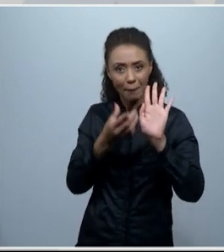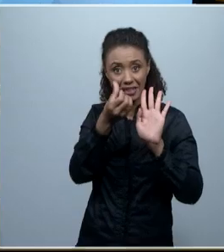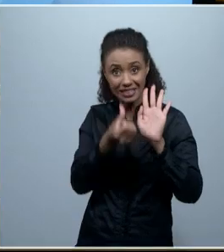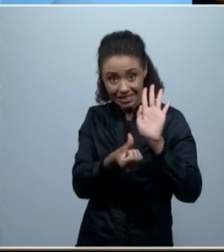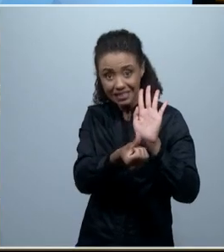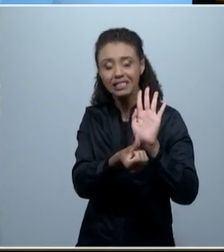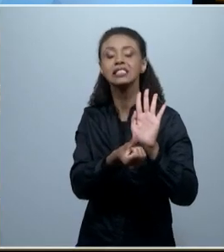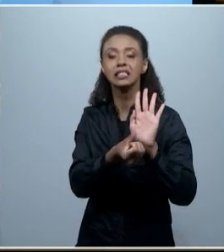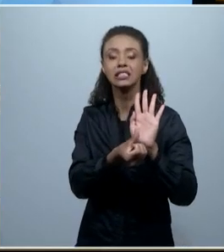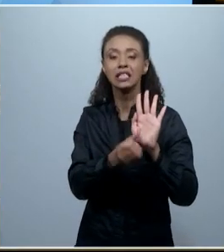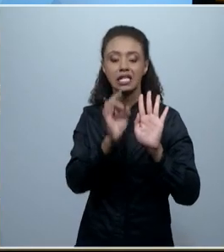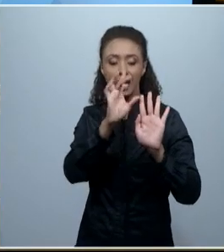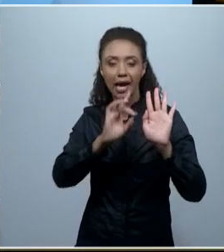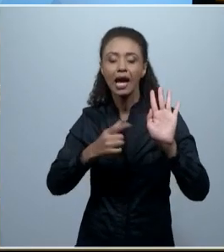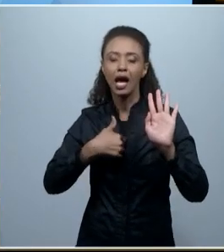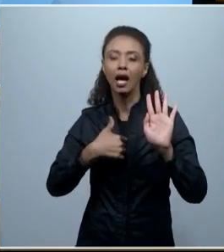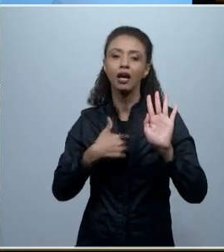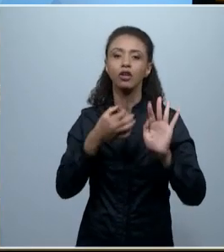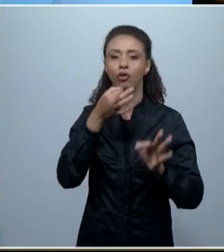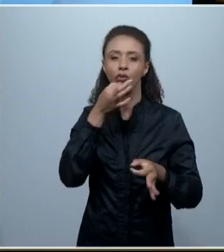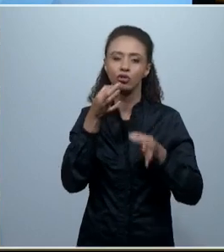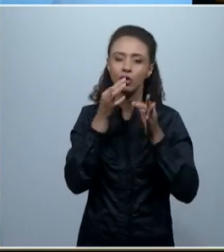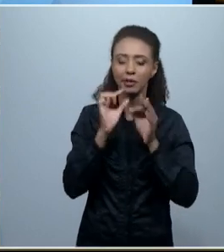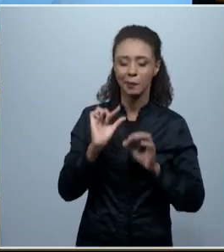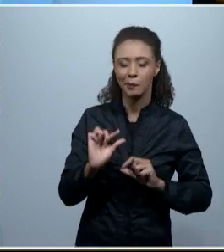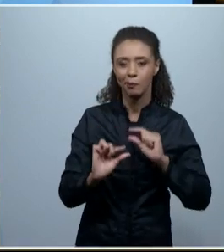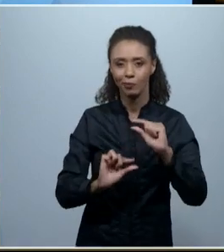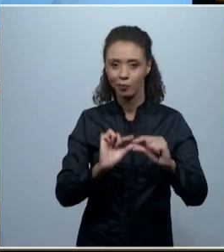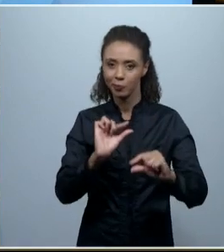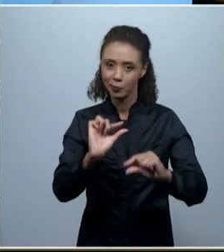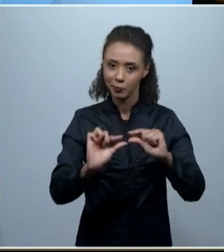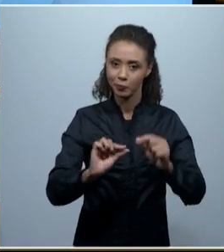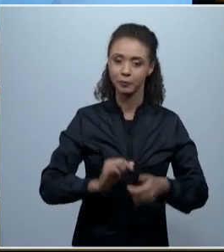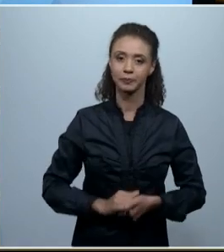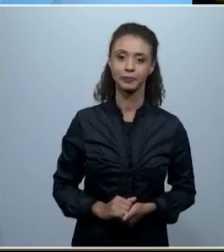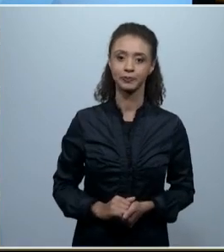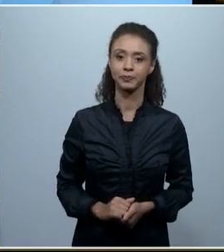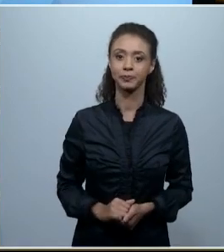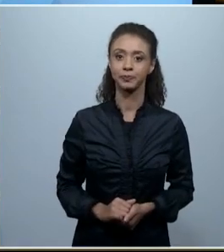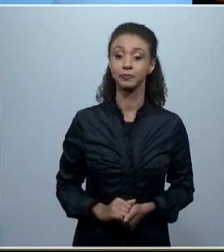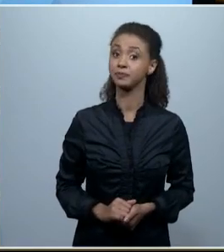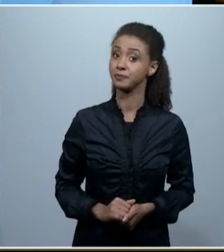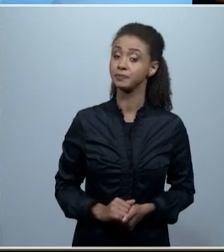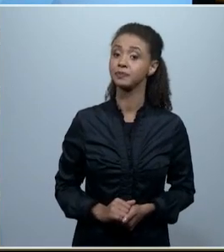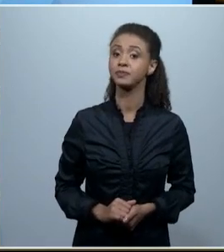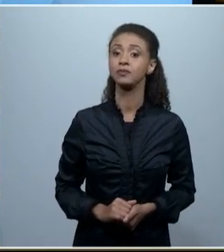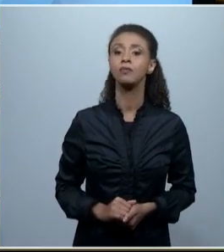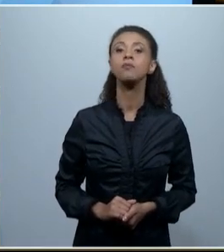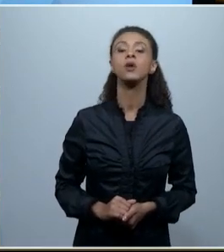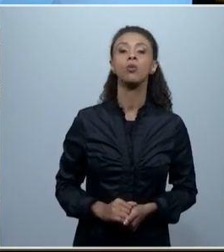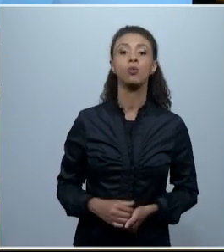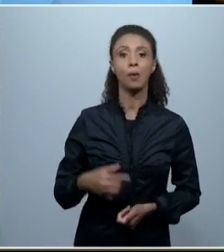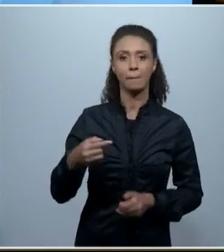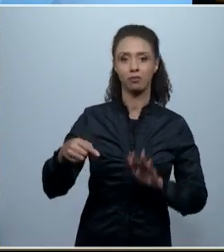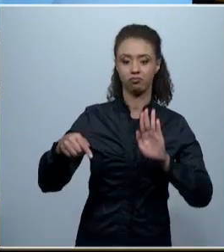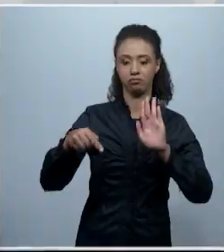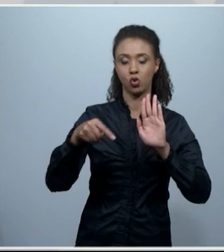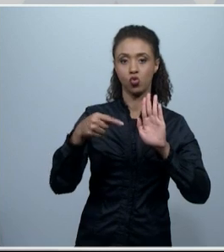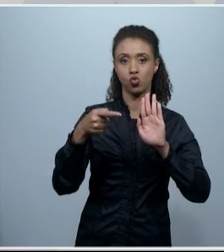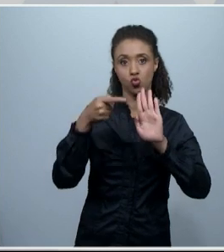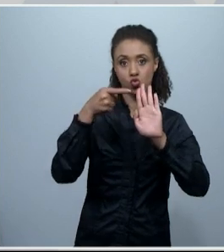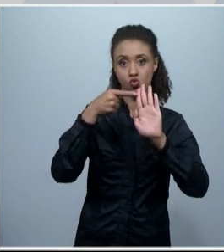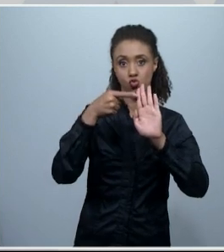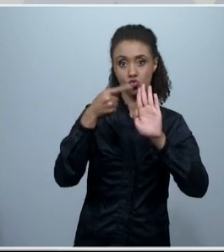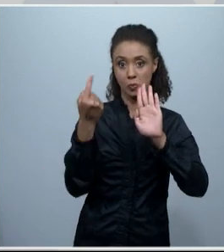conversar com o devagarzinho sobre cada um destes 6 então elementos de geometria eu selecionei a